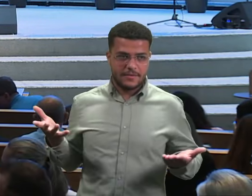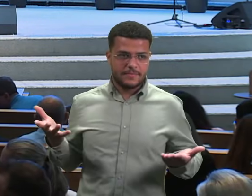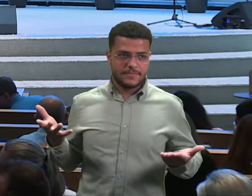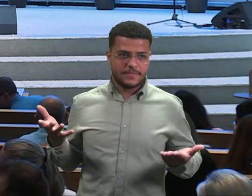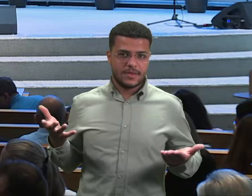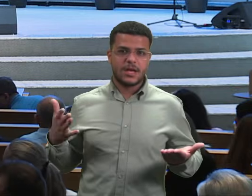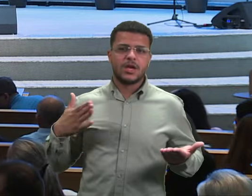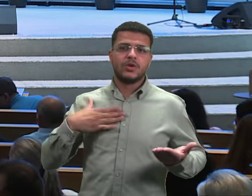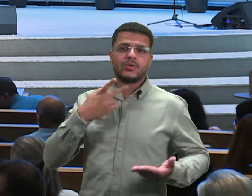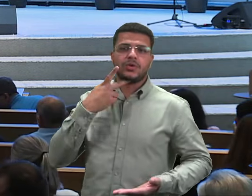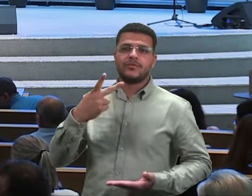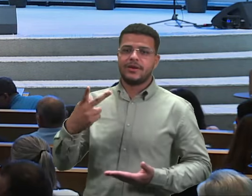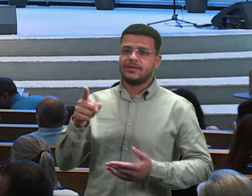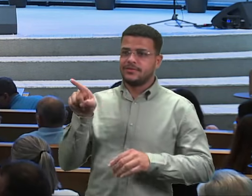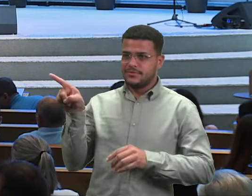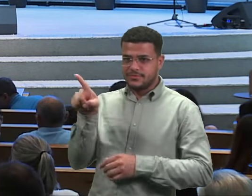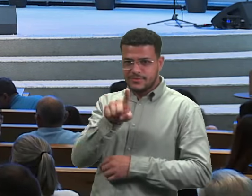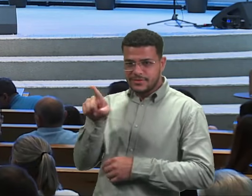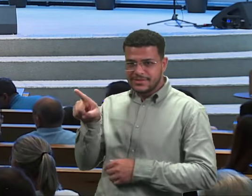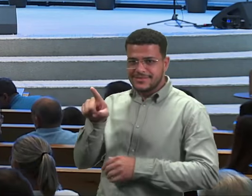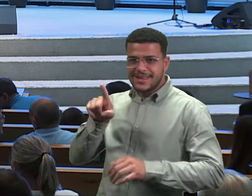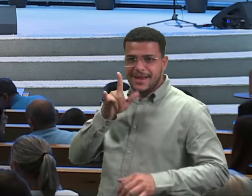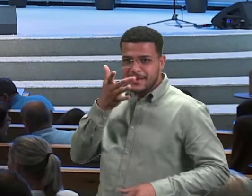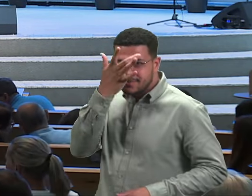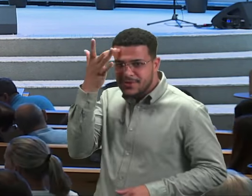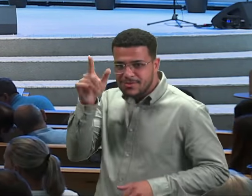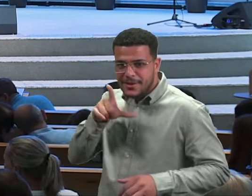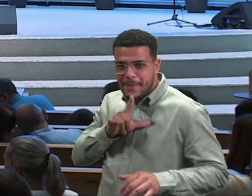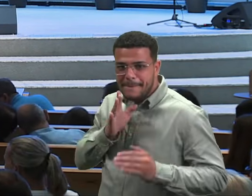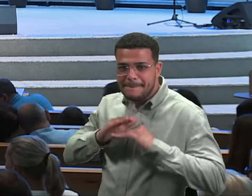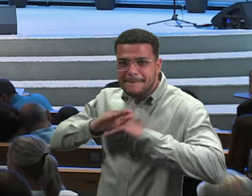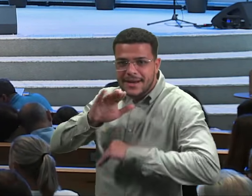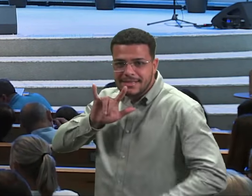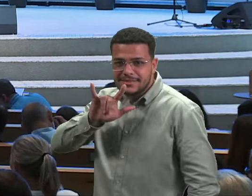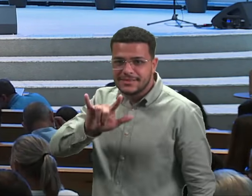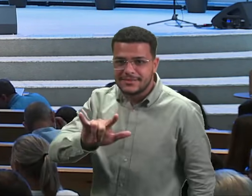Ó, eu estou dizendo para elas aqui, ó, vocês são as pessoas que eu mais amo.